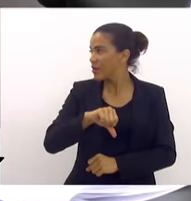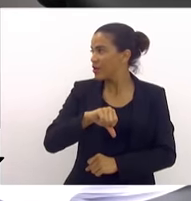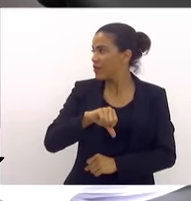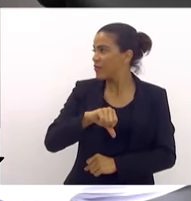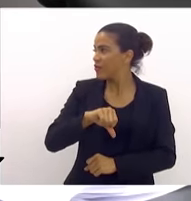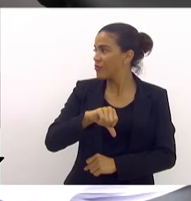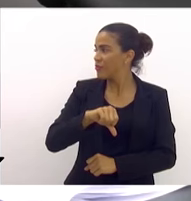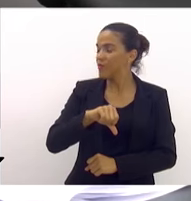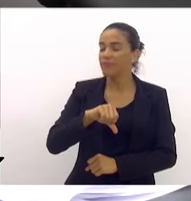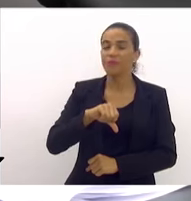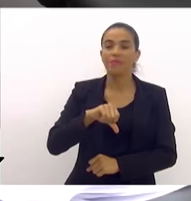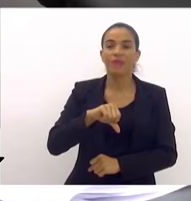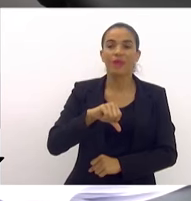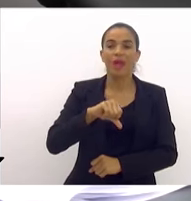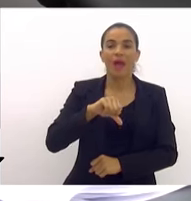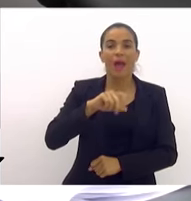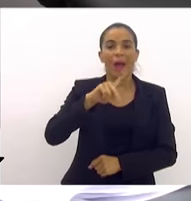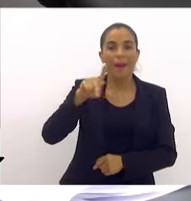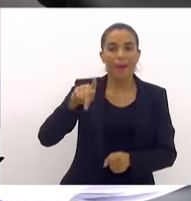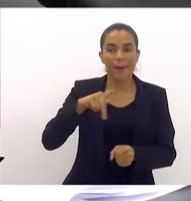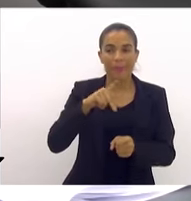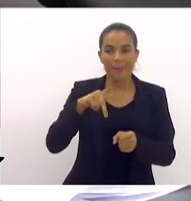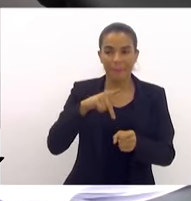a Procuradoria do Estado